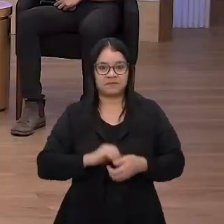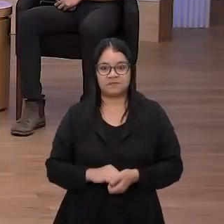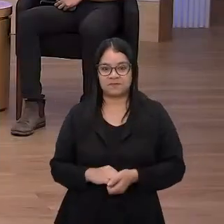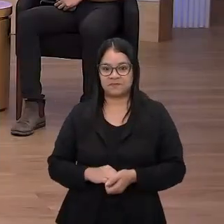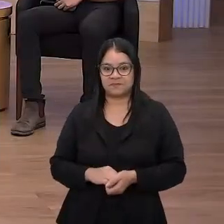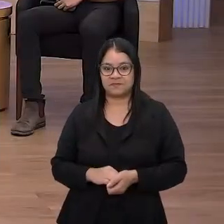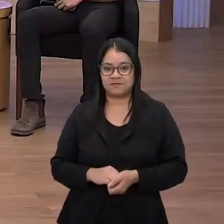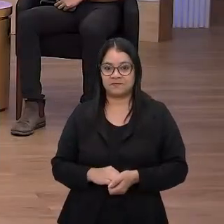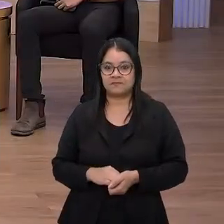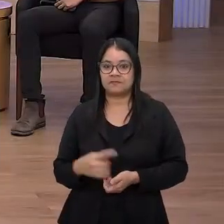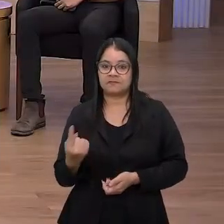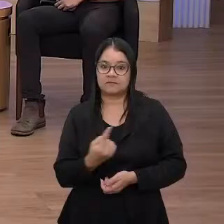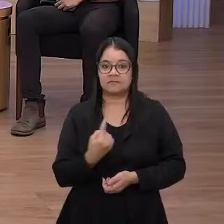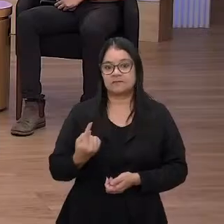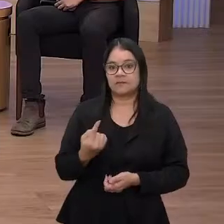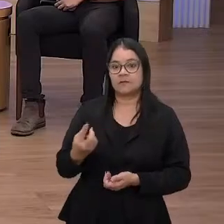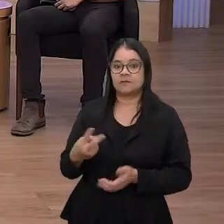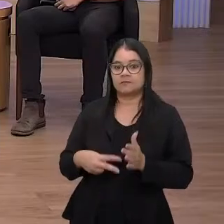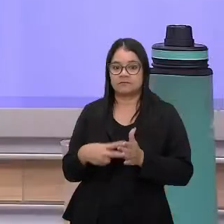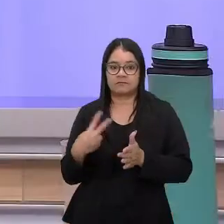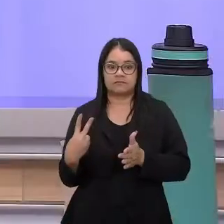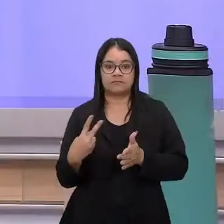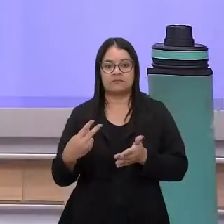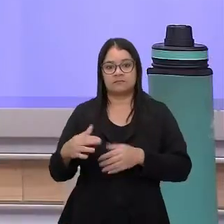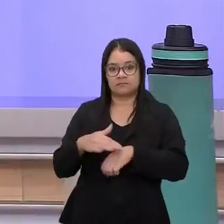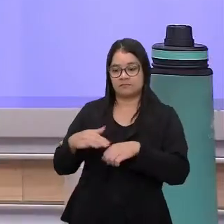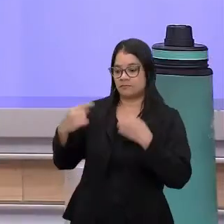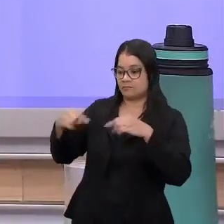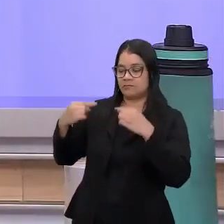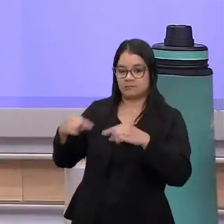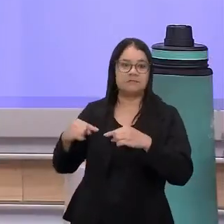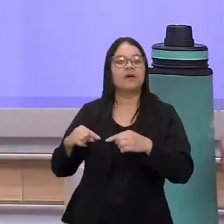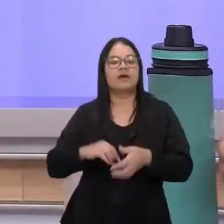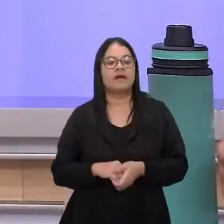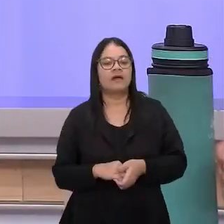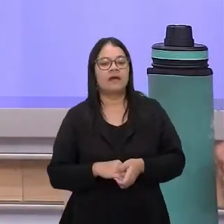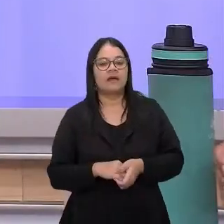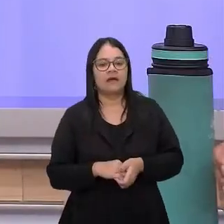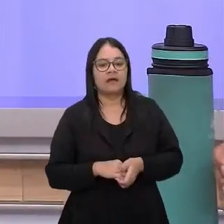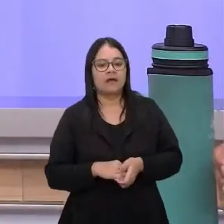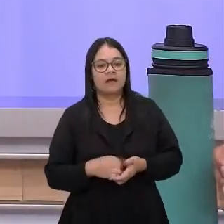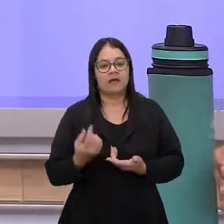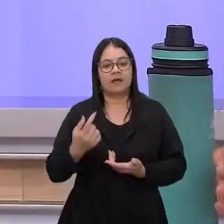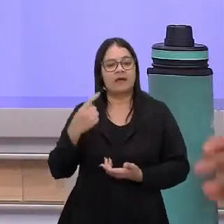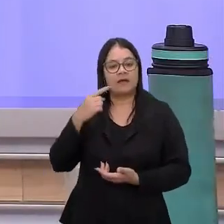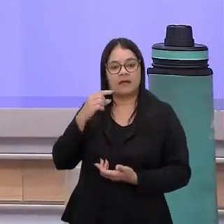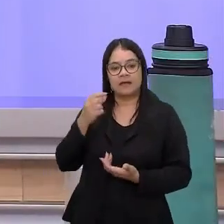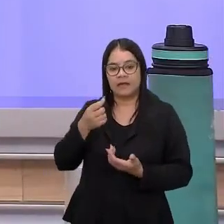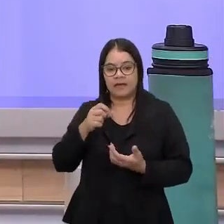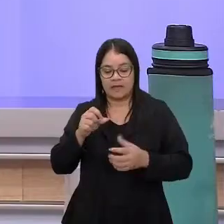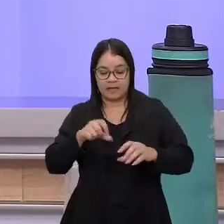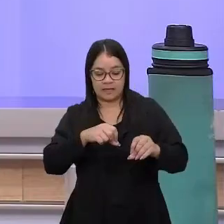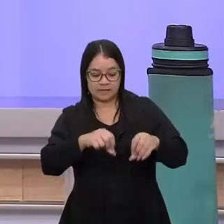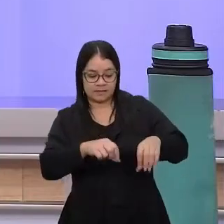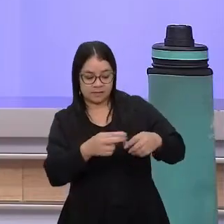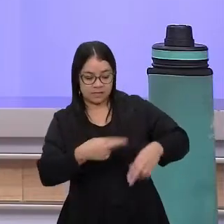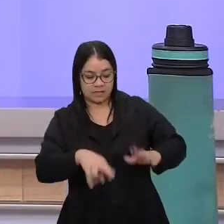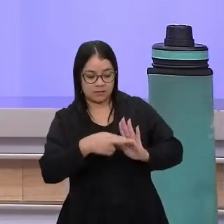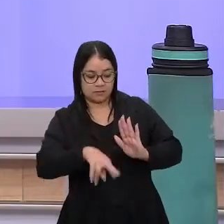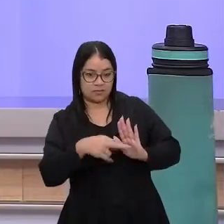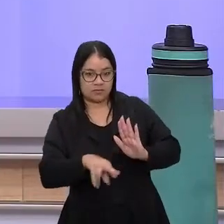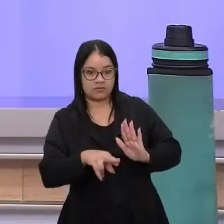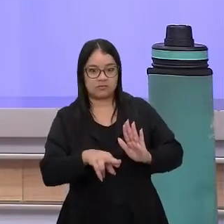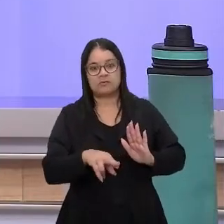E nesse nosso segundo diálogo, que vai falar sobre resíduos sólidos, nós temos aqui uma convidada, que é uma